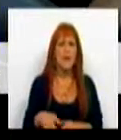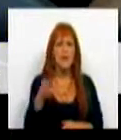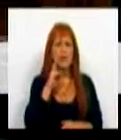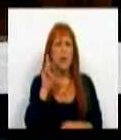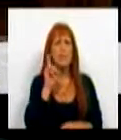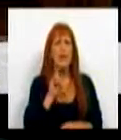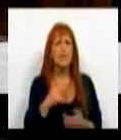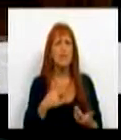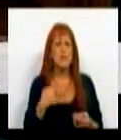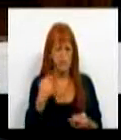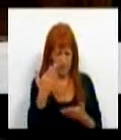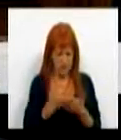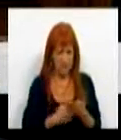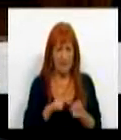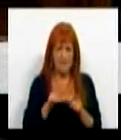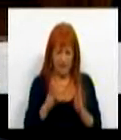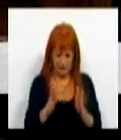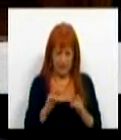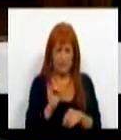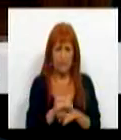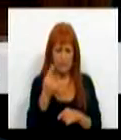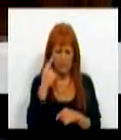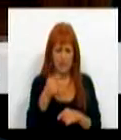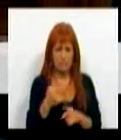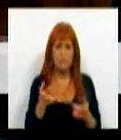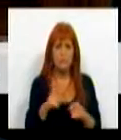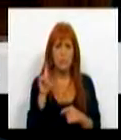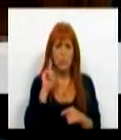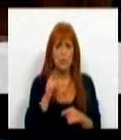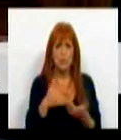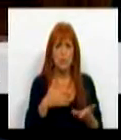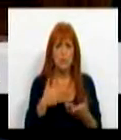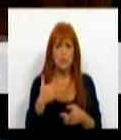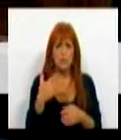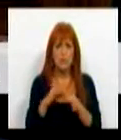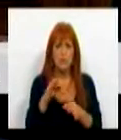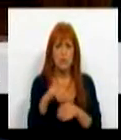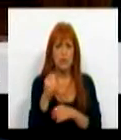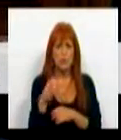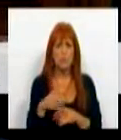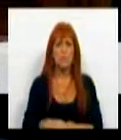Desculpa, a data é a ver se eu tenho aqui a parte certa da carta. 21 de setembro de 2012.